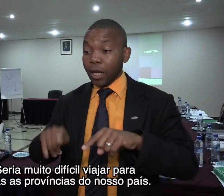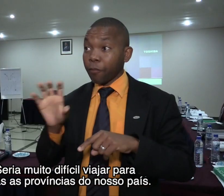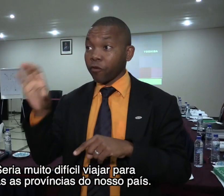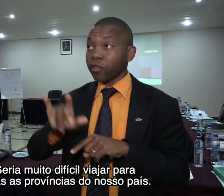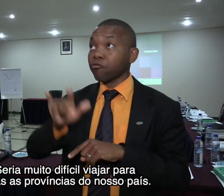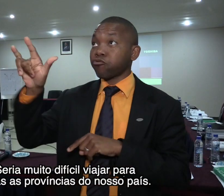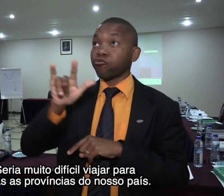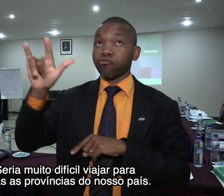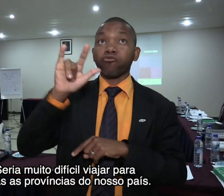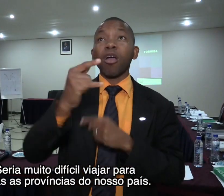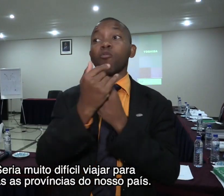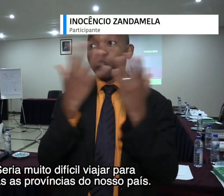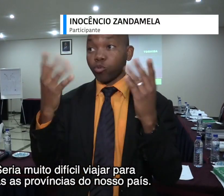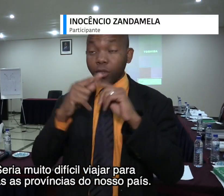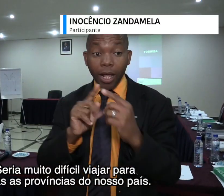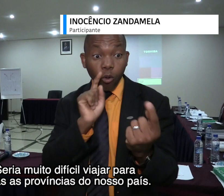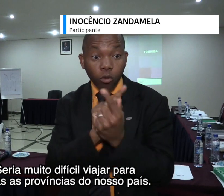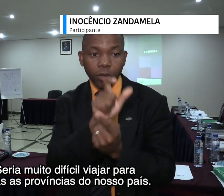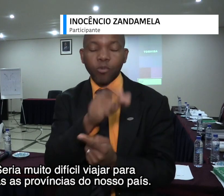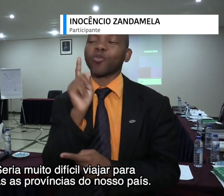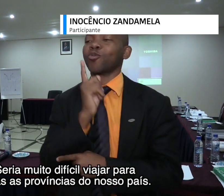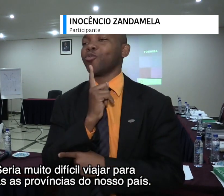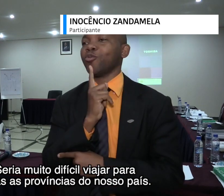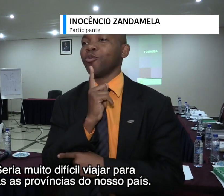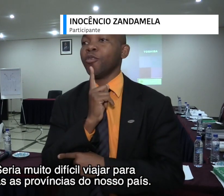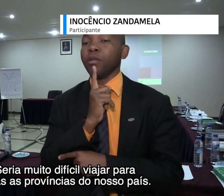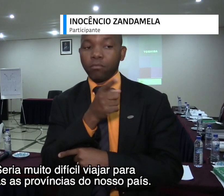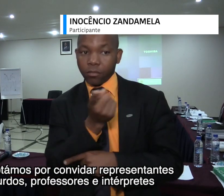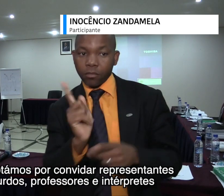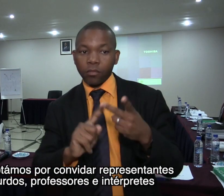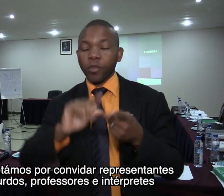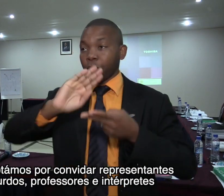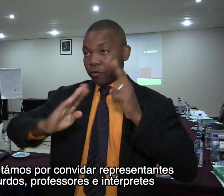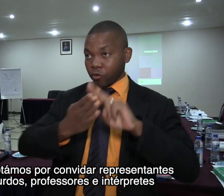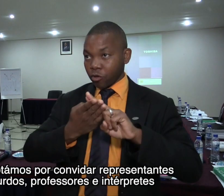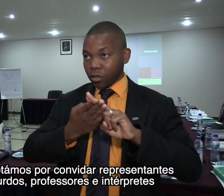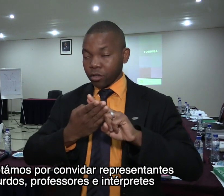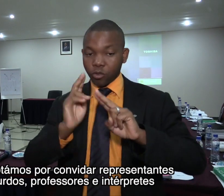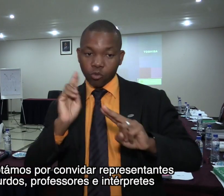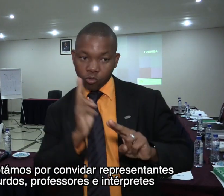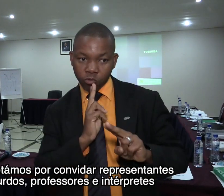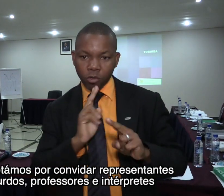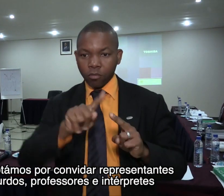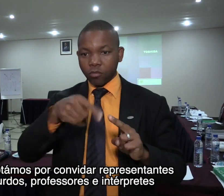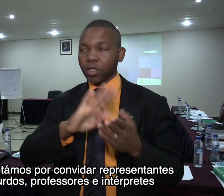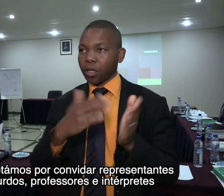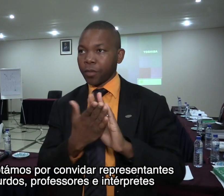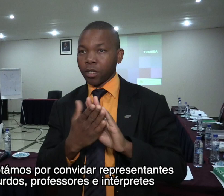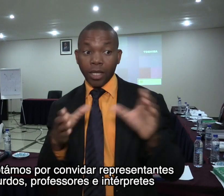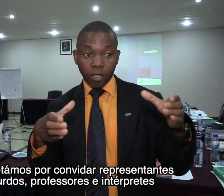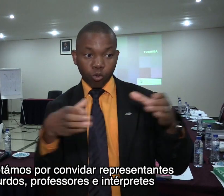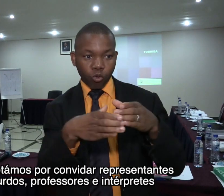Seria muito difícil viajar para todas as províncias do nosso país. Então optamos em convidar representantes surdos,